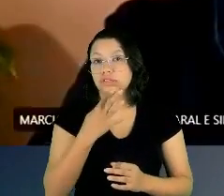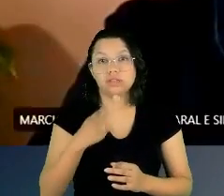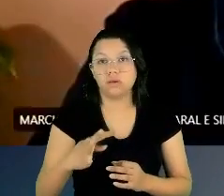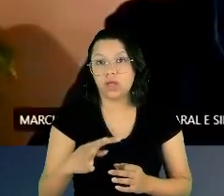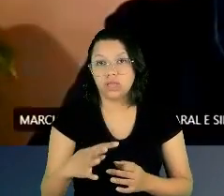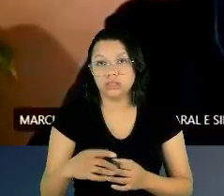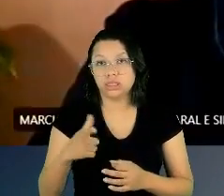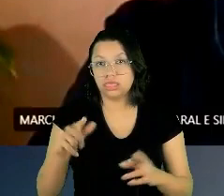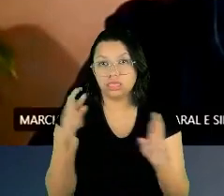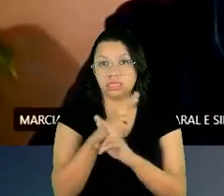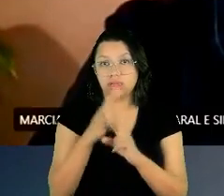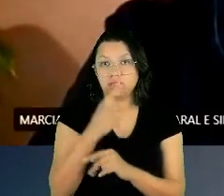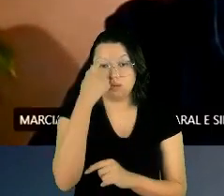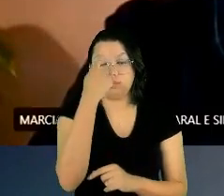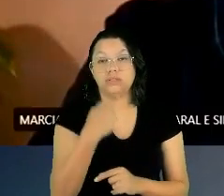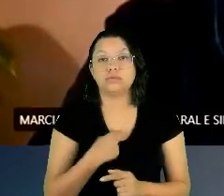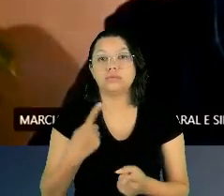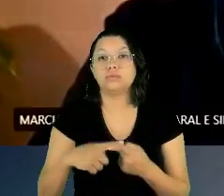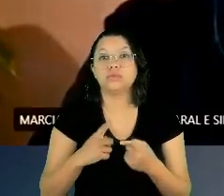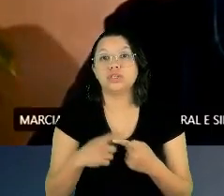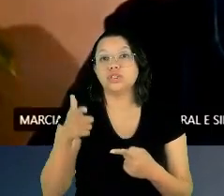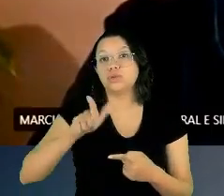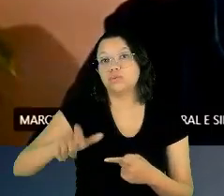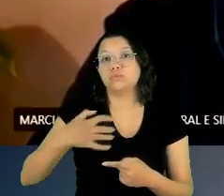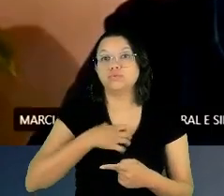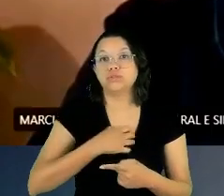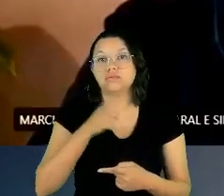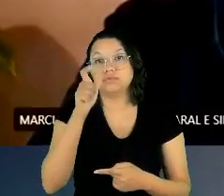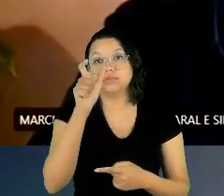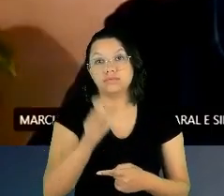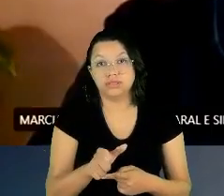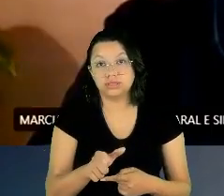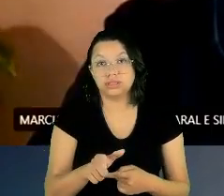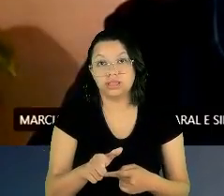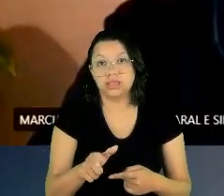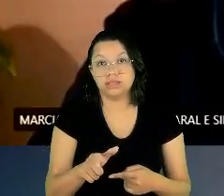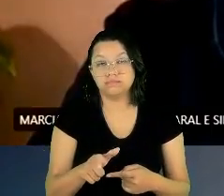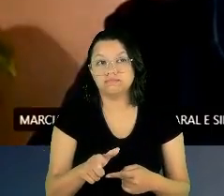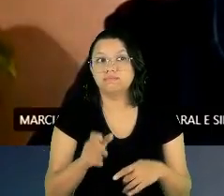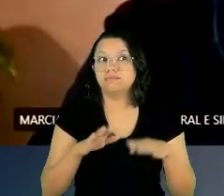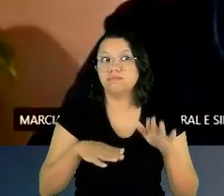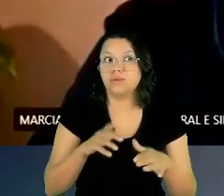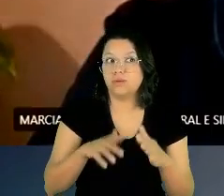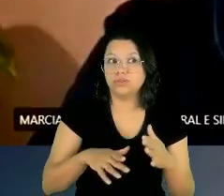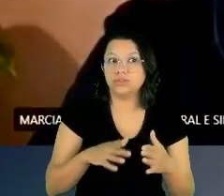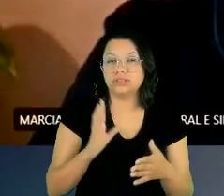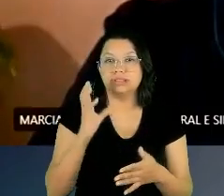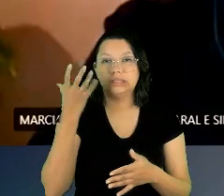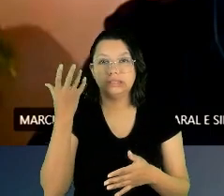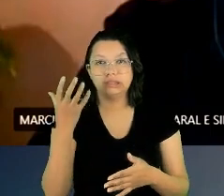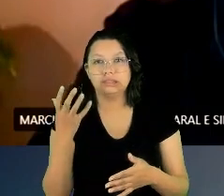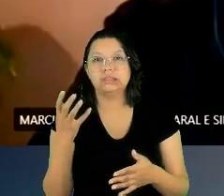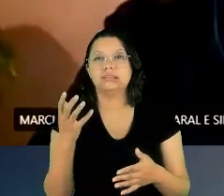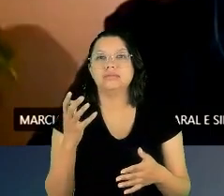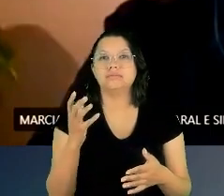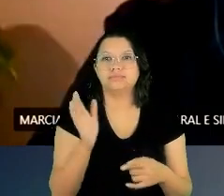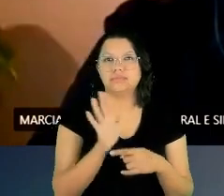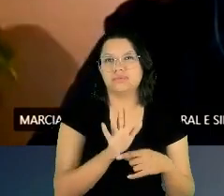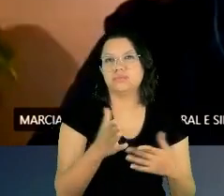desconhecidos, de pessoas com quem você não tem uma relação pessoal, que de outro modo você vai estar sendo parcial. E aí